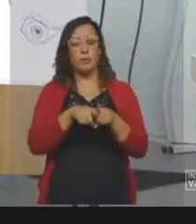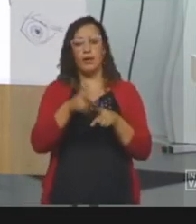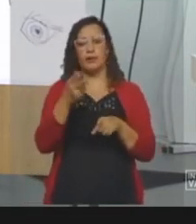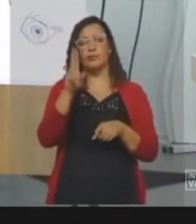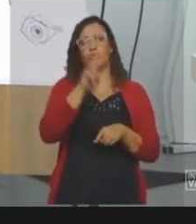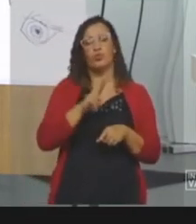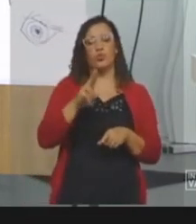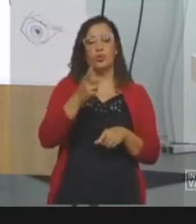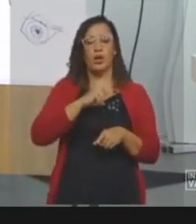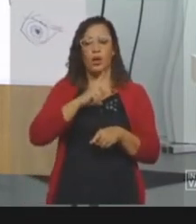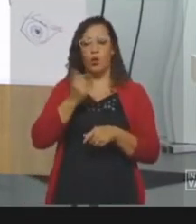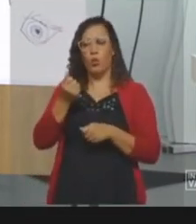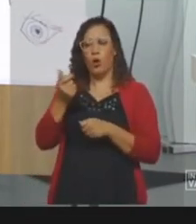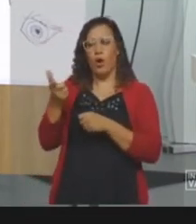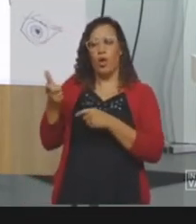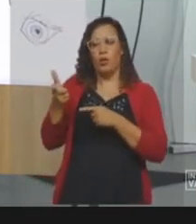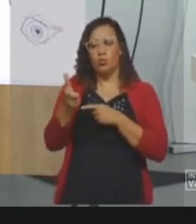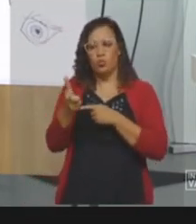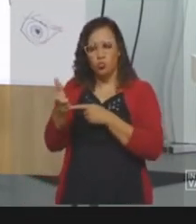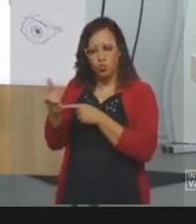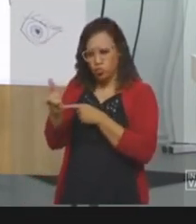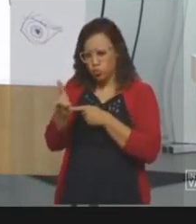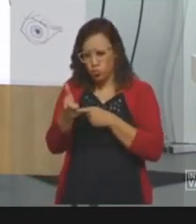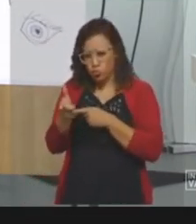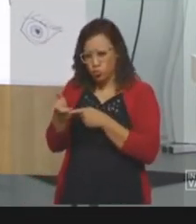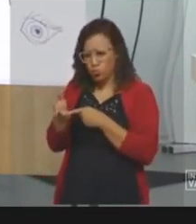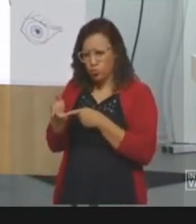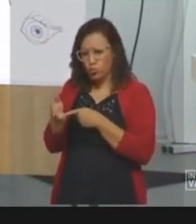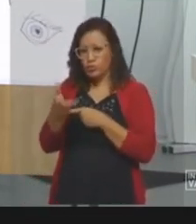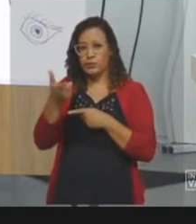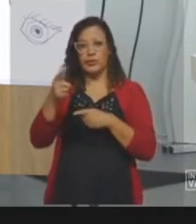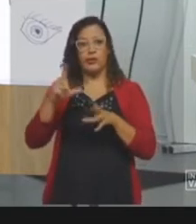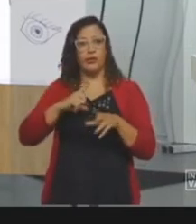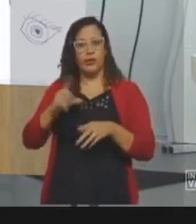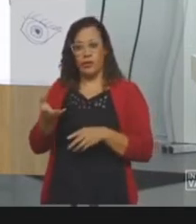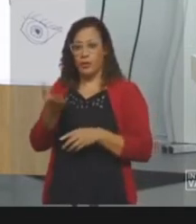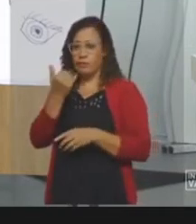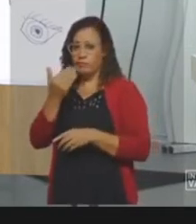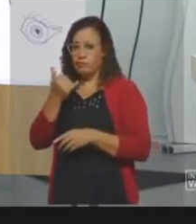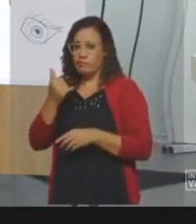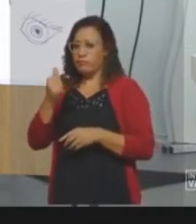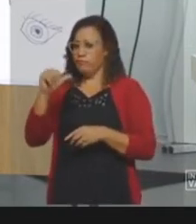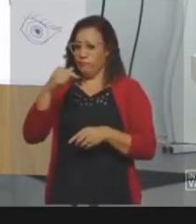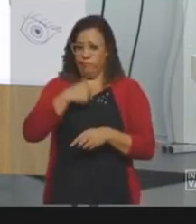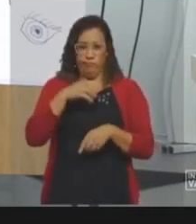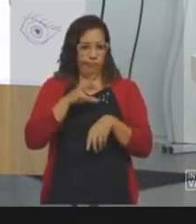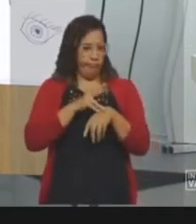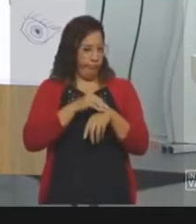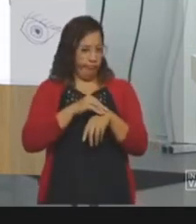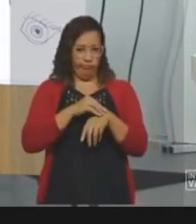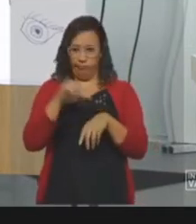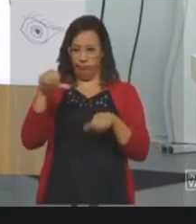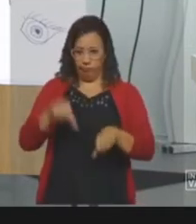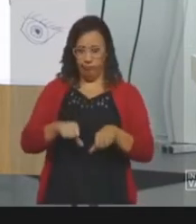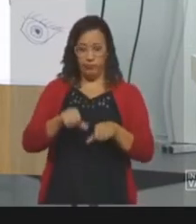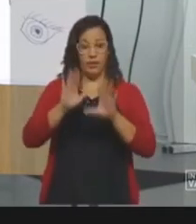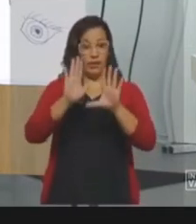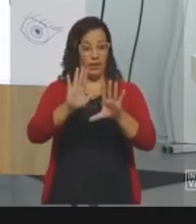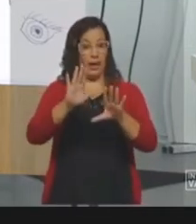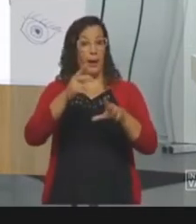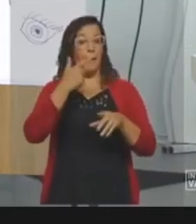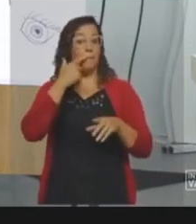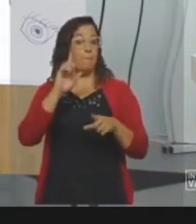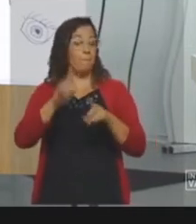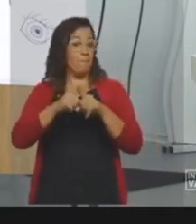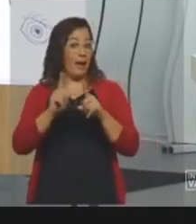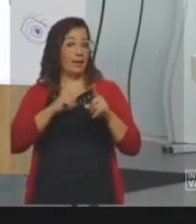agrotóxico. Agrotóxico, você sabe que muitos fazem muito mal. Transgênico, existe uma vantagem. Pelo menos você